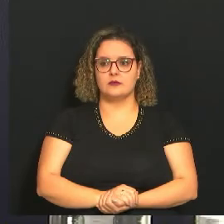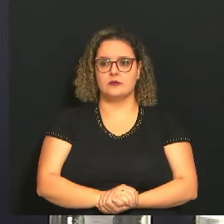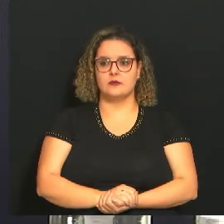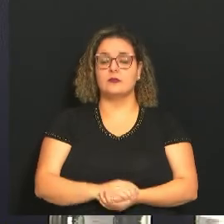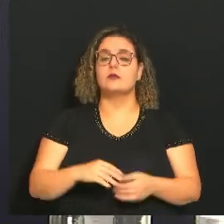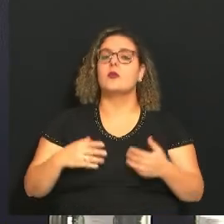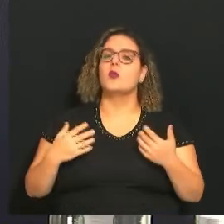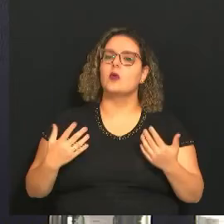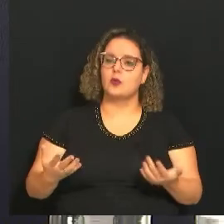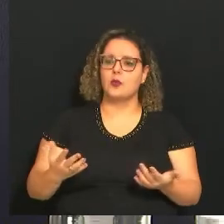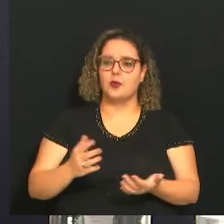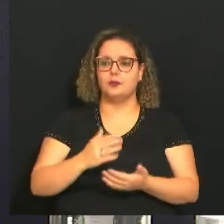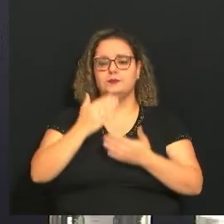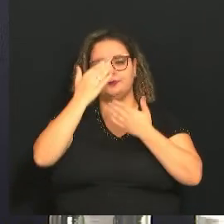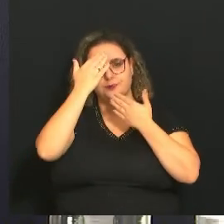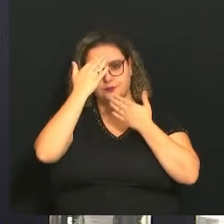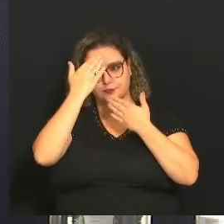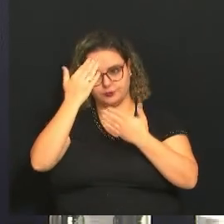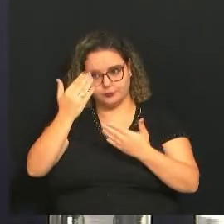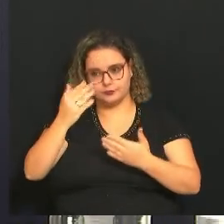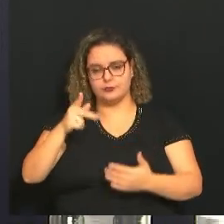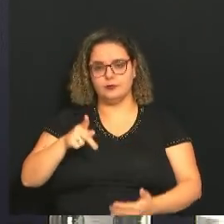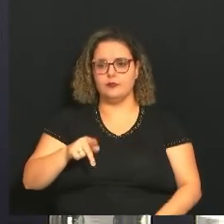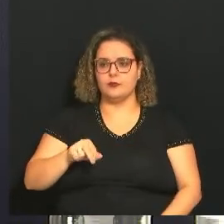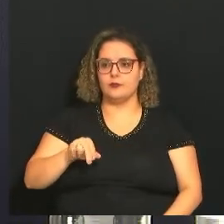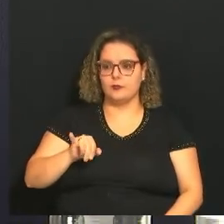Bom, obrigada, Pio.